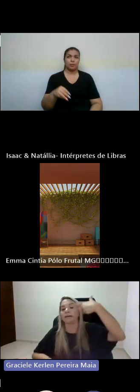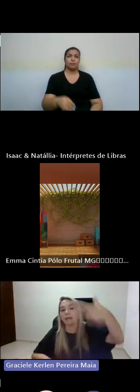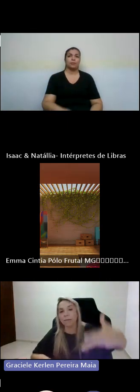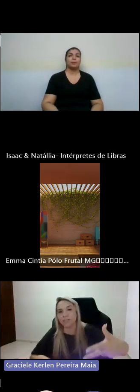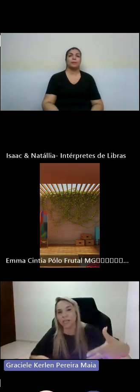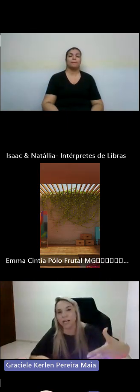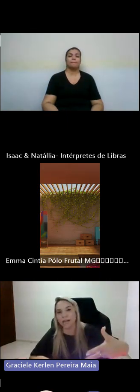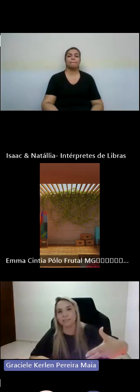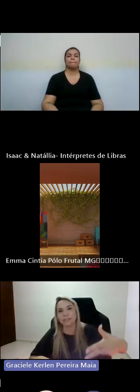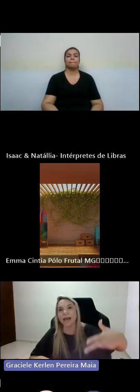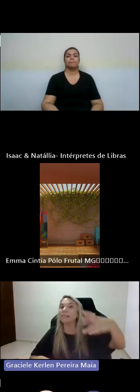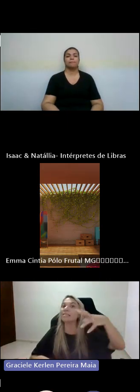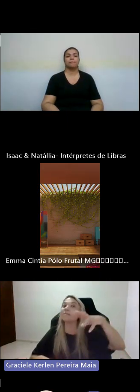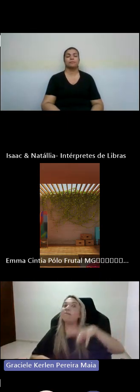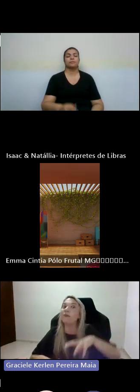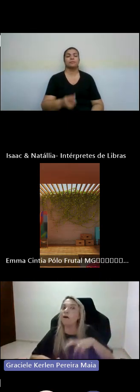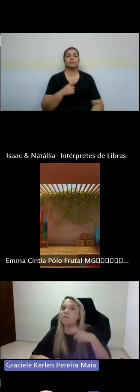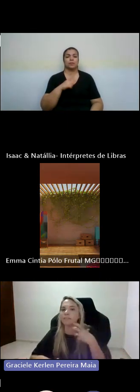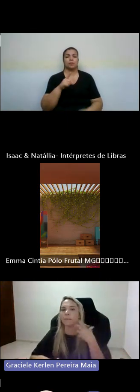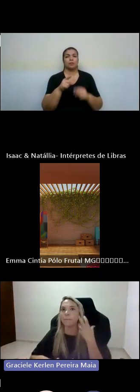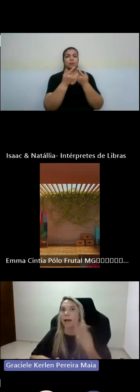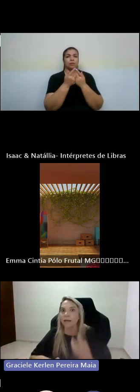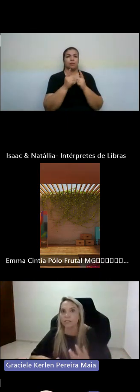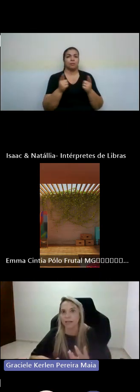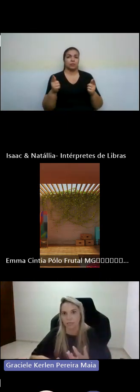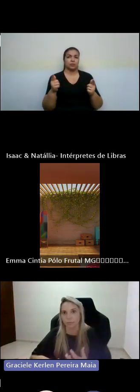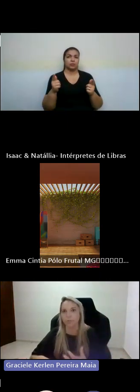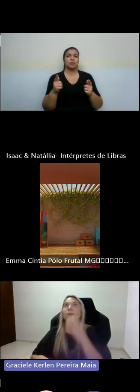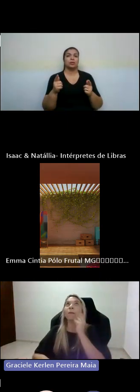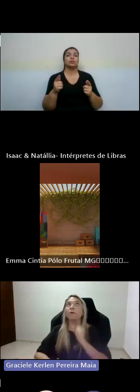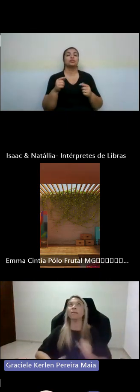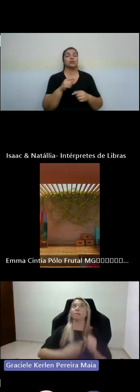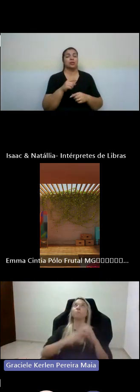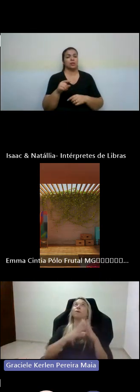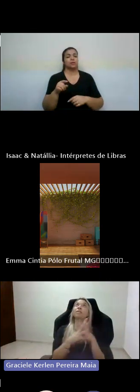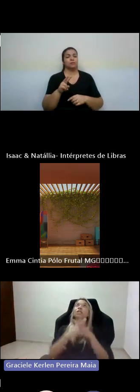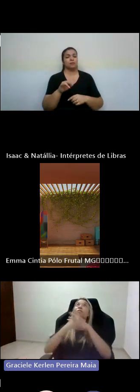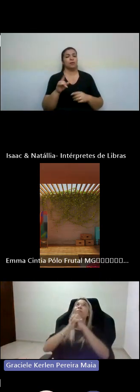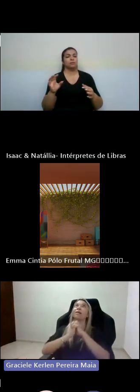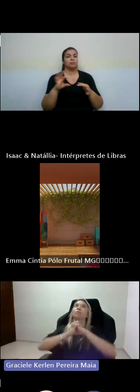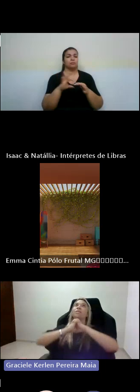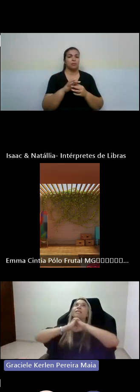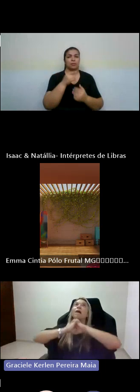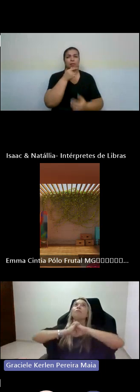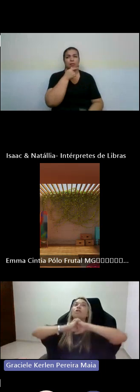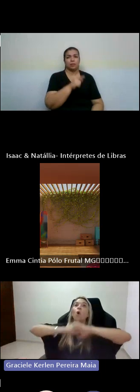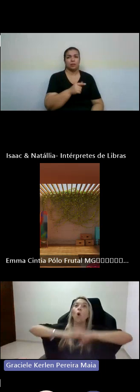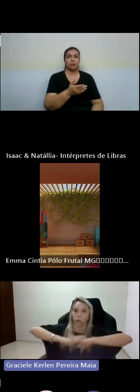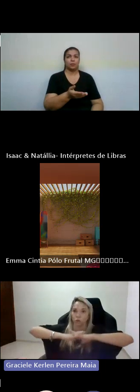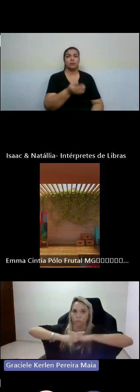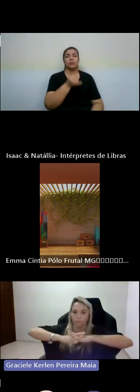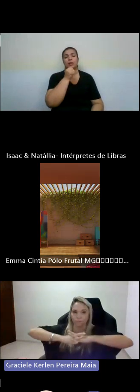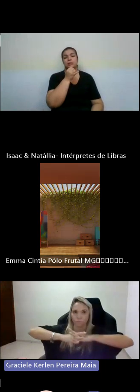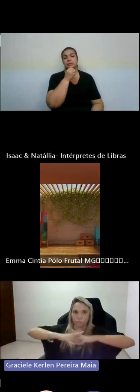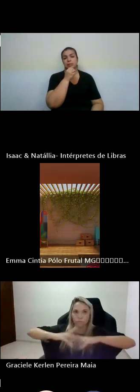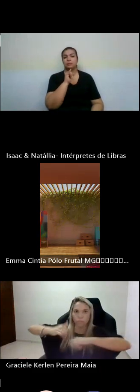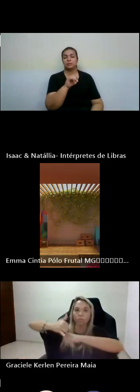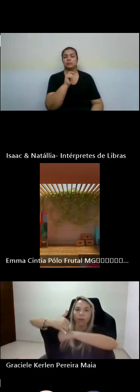faciais, gramaticais, elas vão fazer parte da língua. Por exemplo, quando a gente faz o sinal de